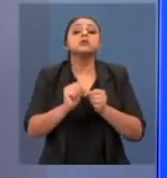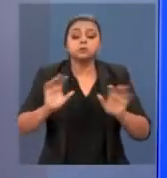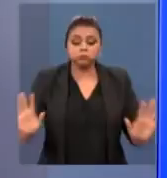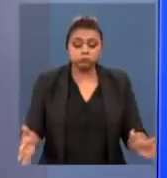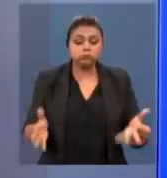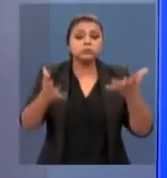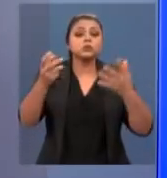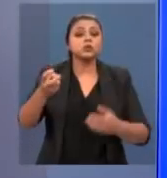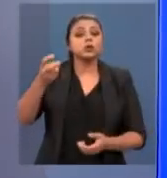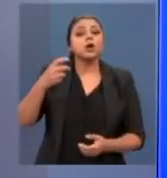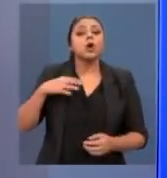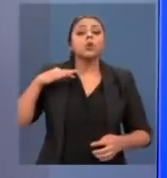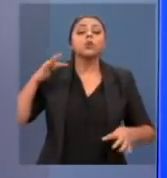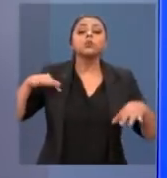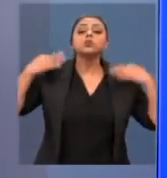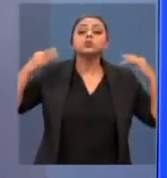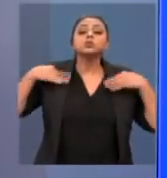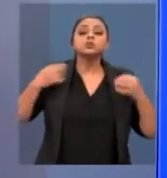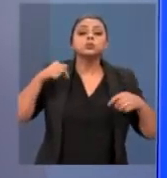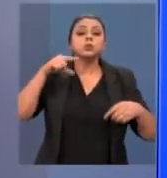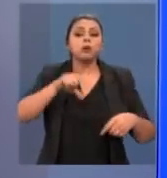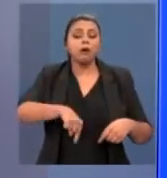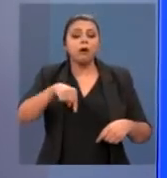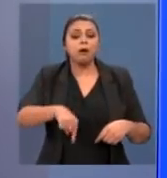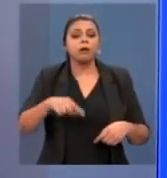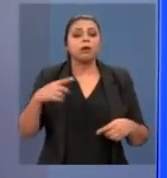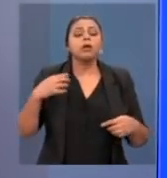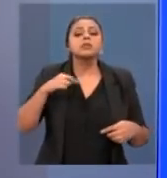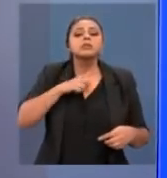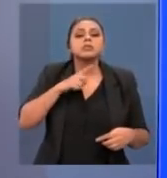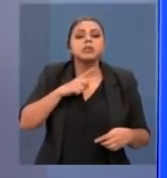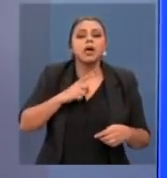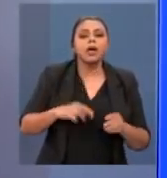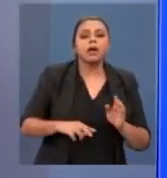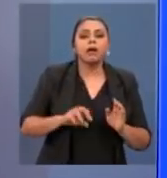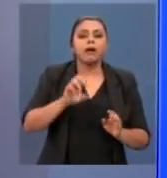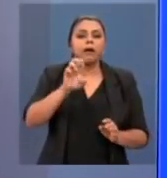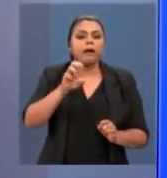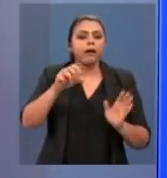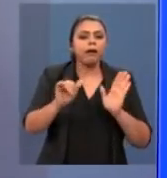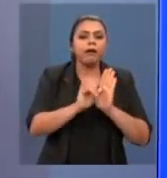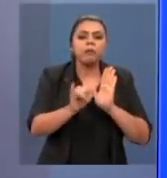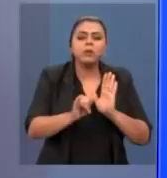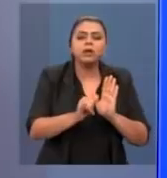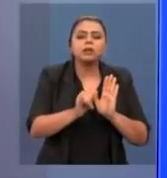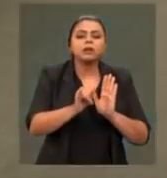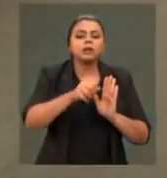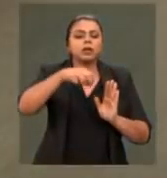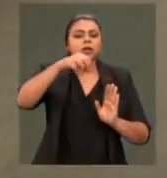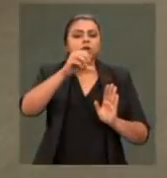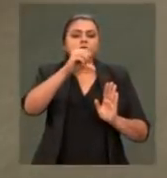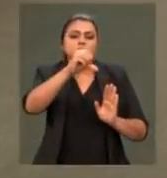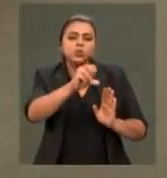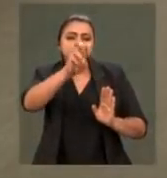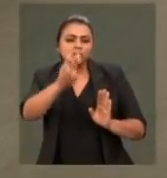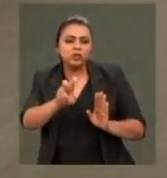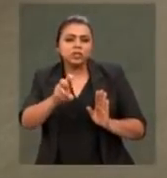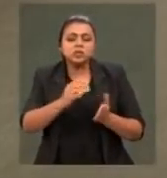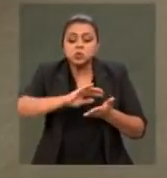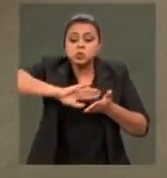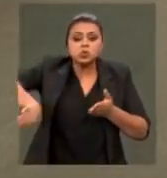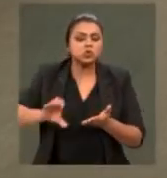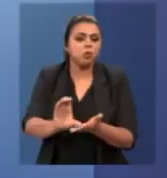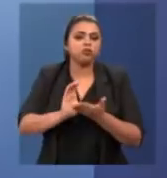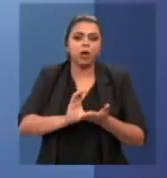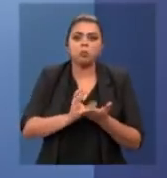desenvolver o turismo uma vez que a emenda 95 tirou nosso dinheiro para receber aportes nacionais para essa atividade